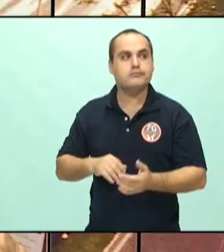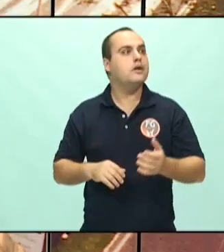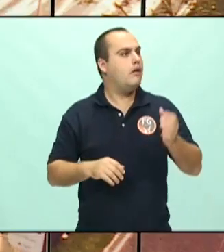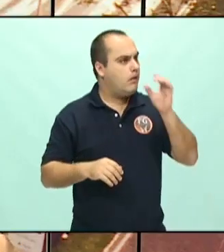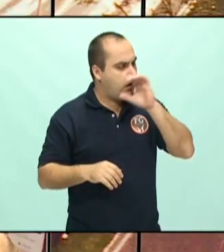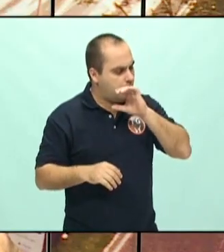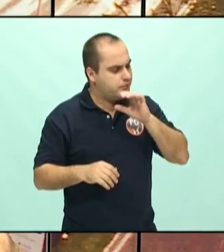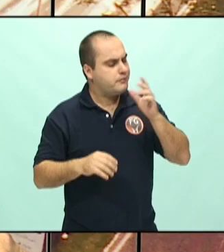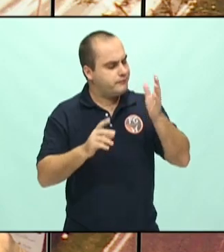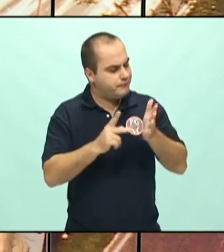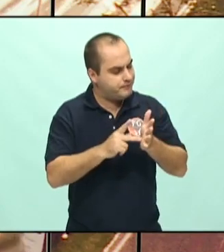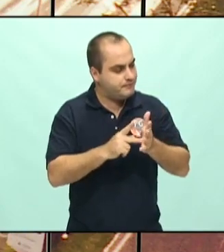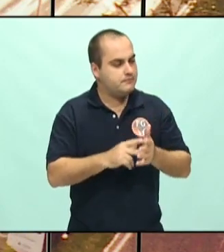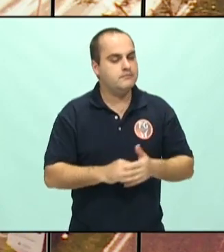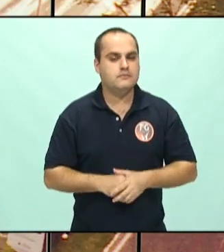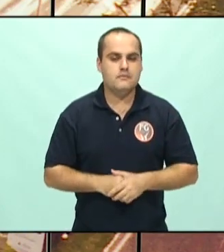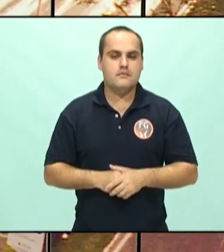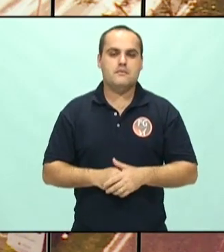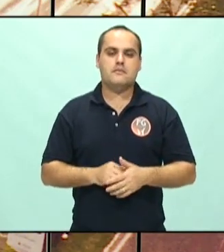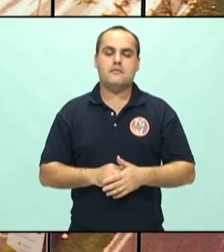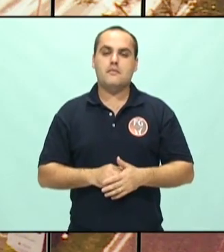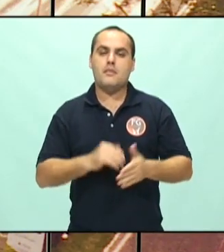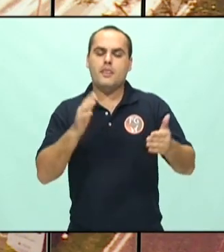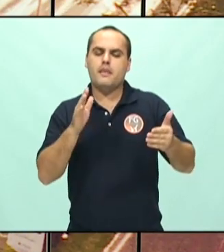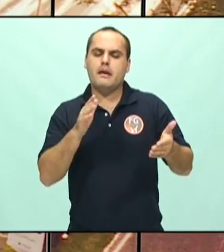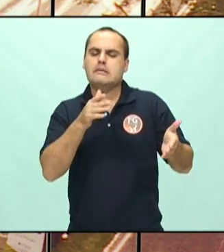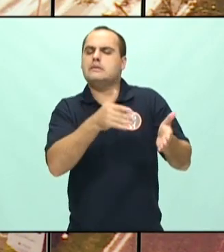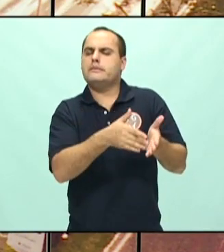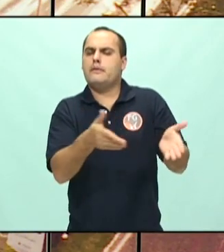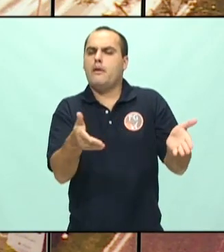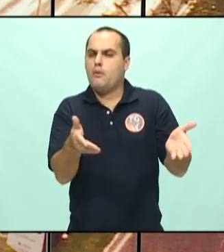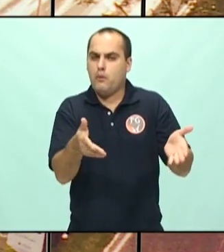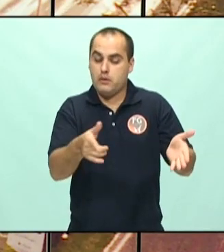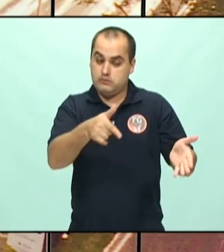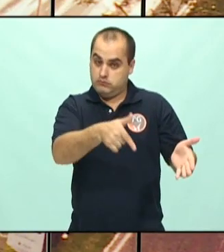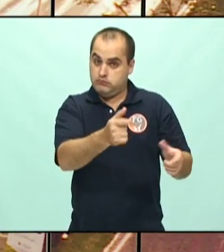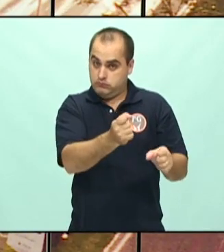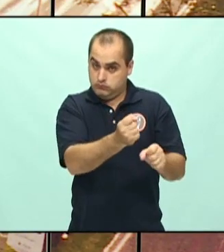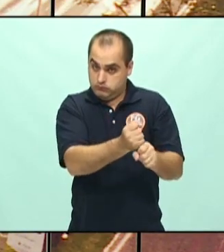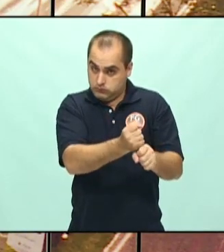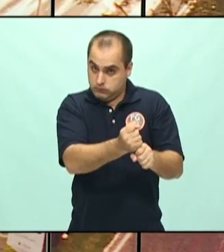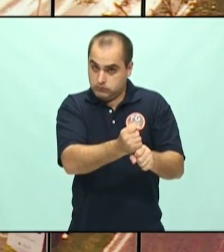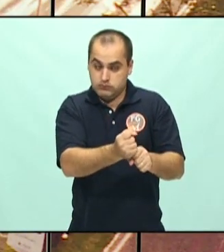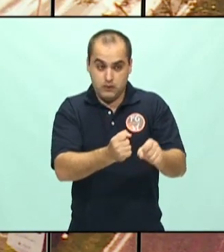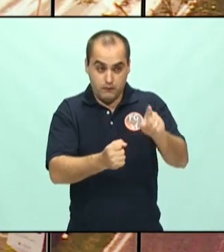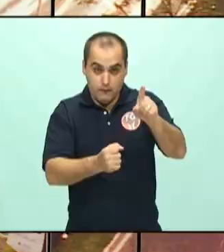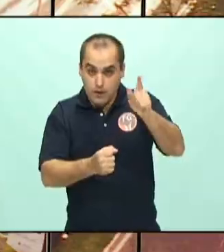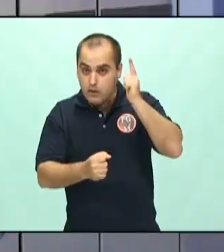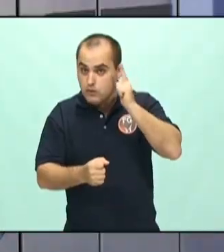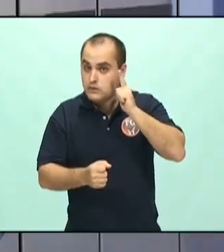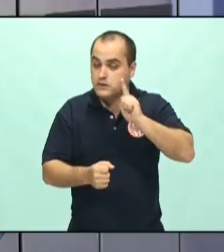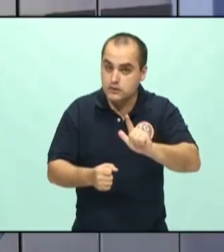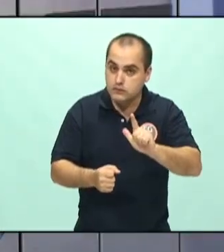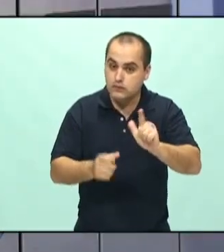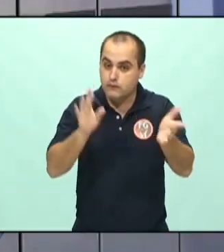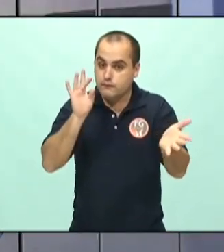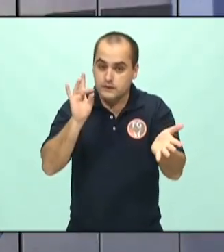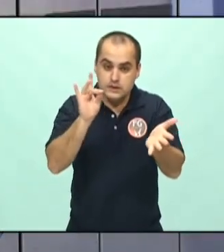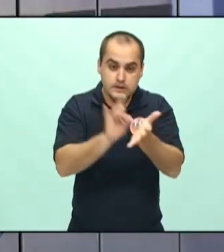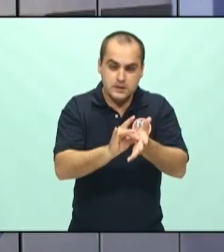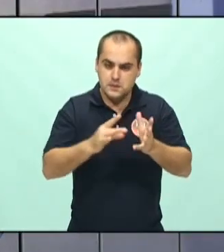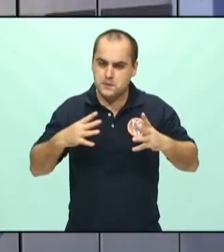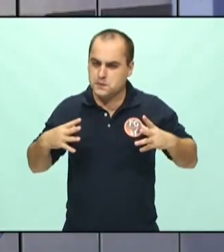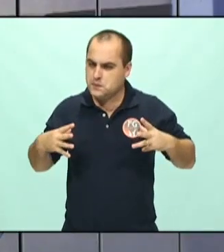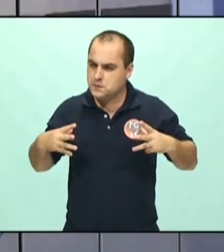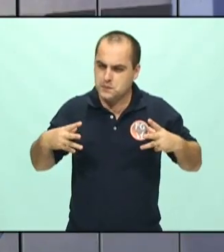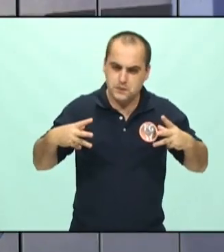enfim até o momento neste ano o som conseguiu realizar assim tudo aquilo que sou